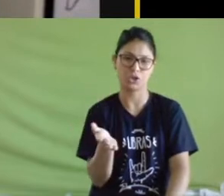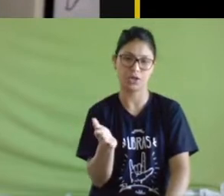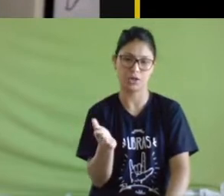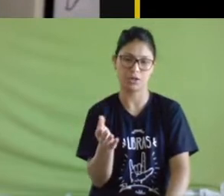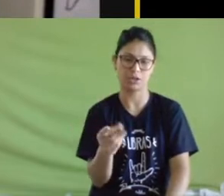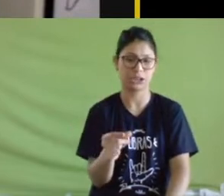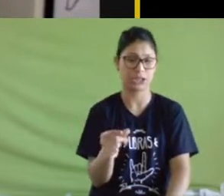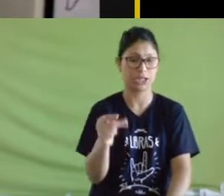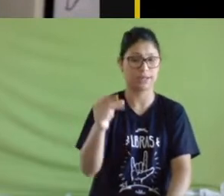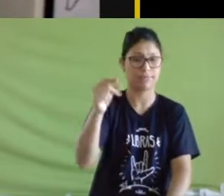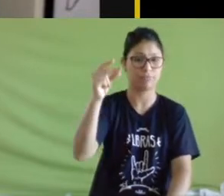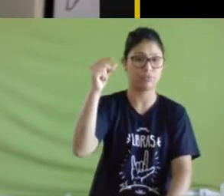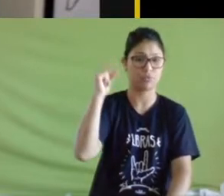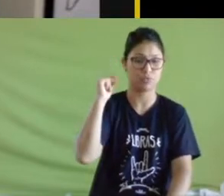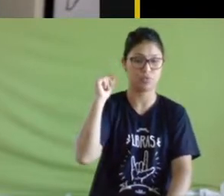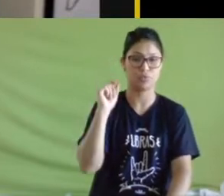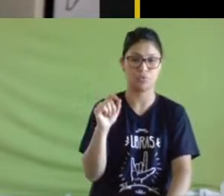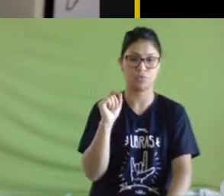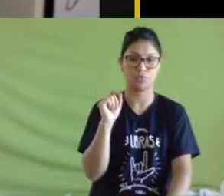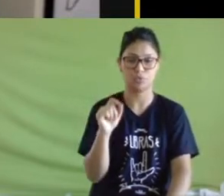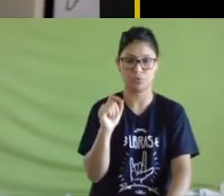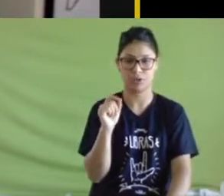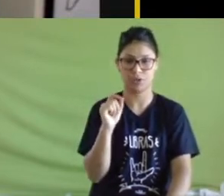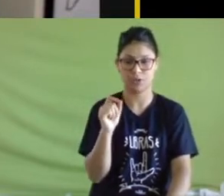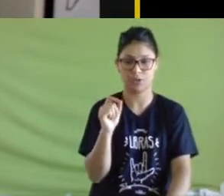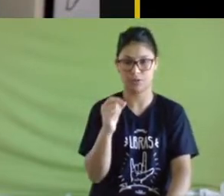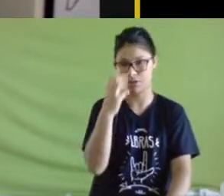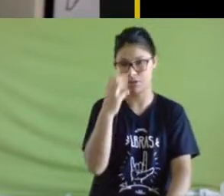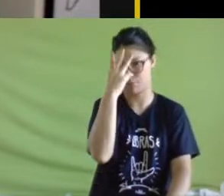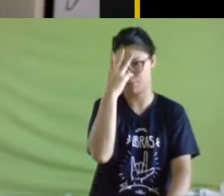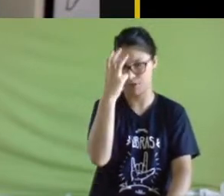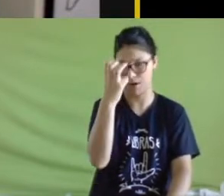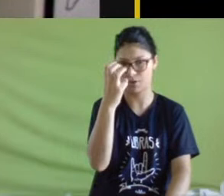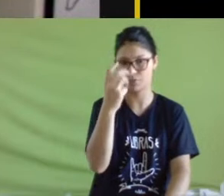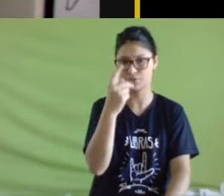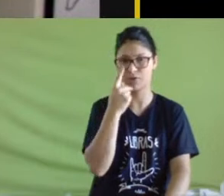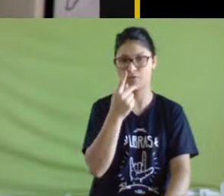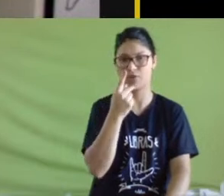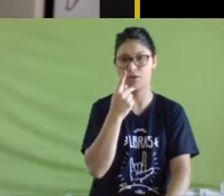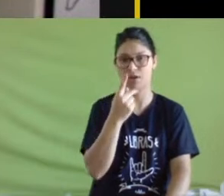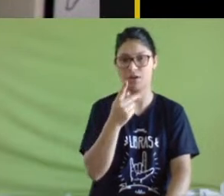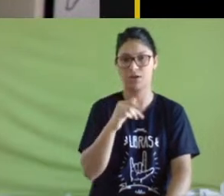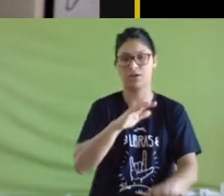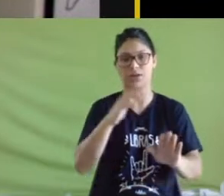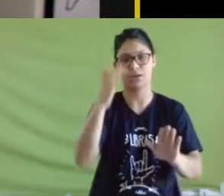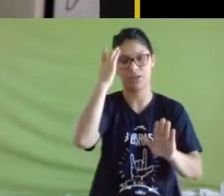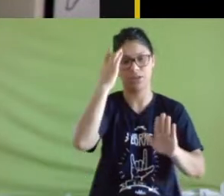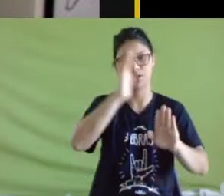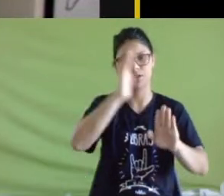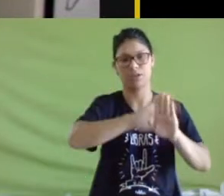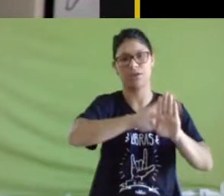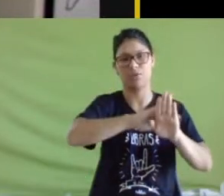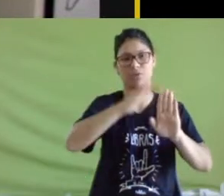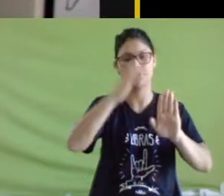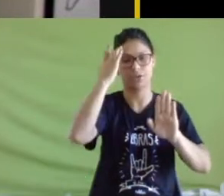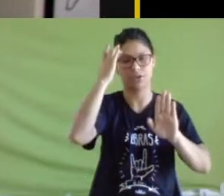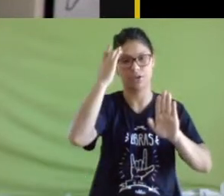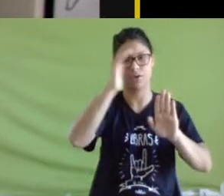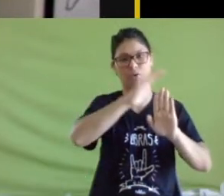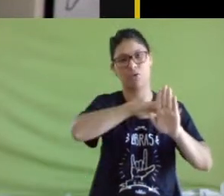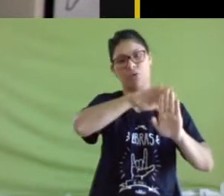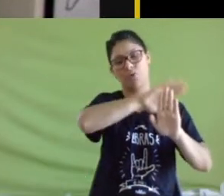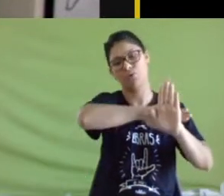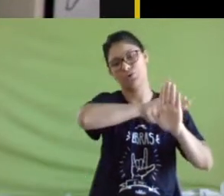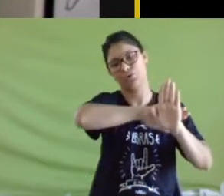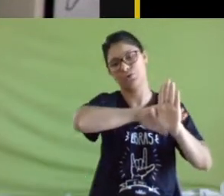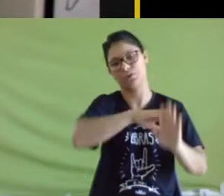tempo, aquilo que o Marx, por exemplo, chamou de ideologia. É como se fosse